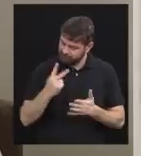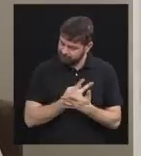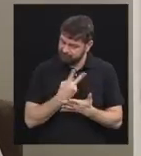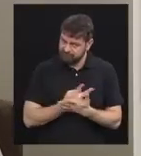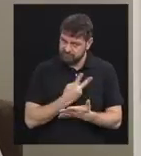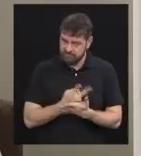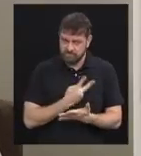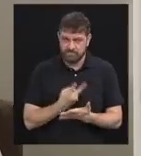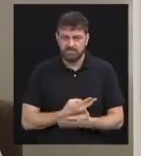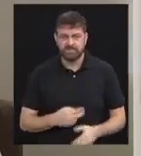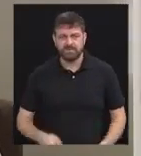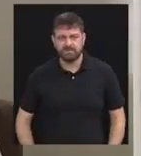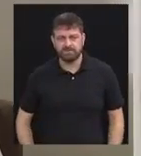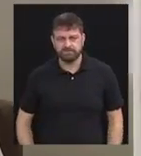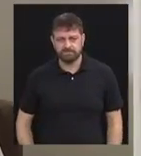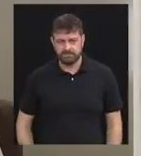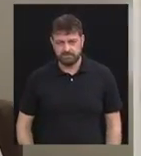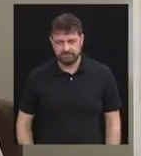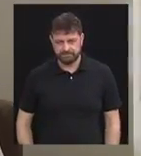existe um câncer de mama.